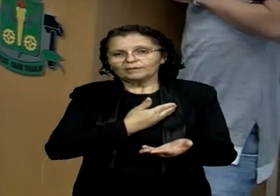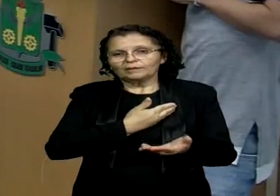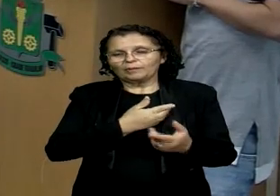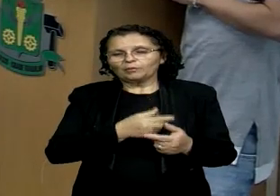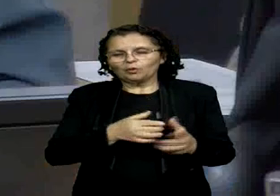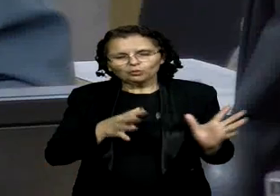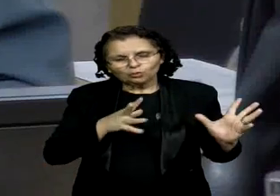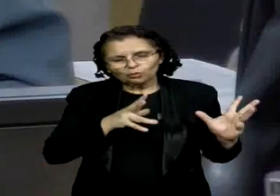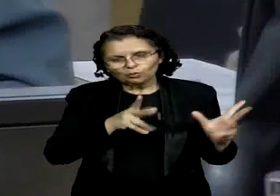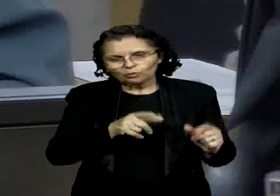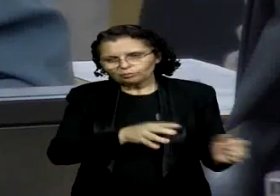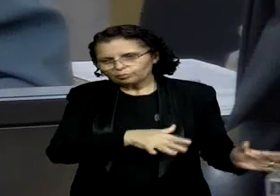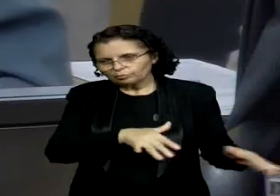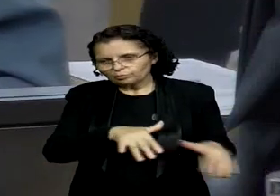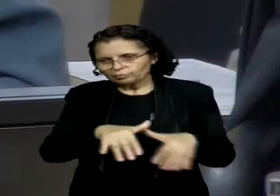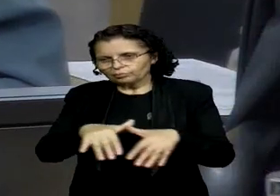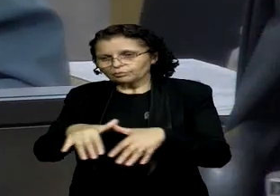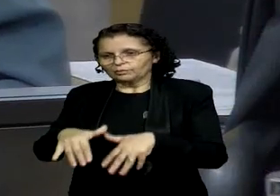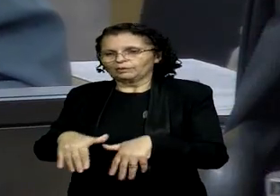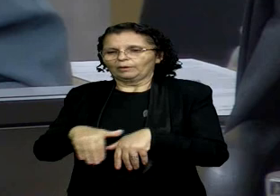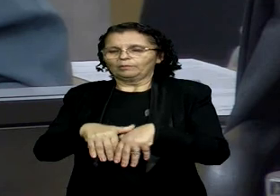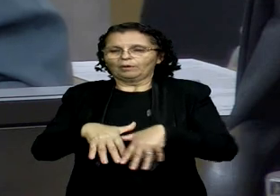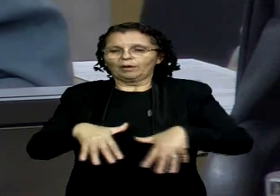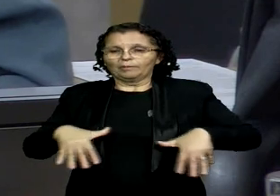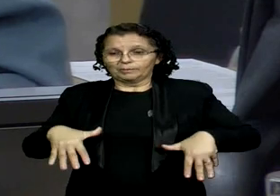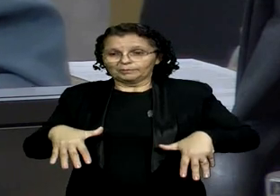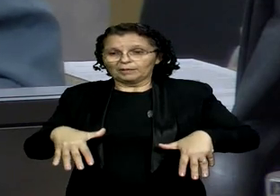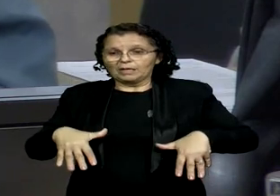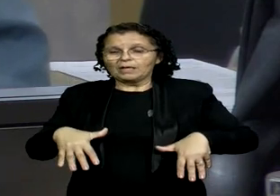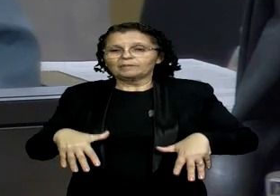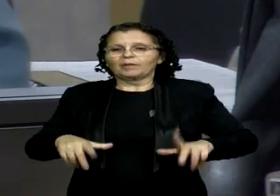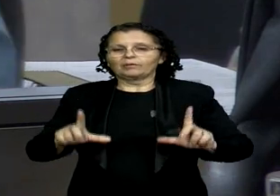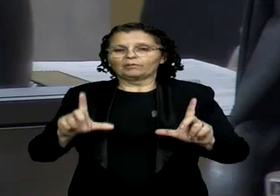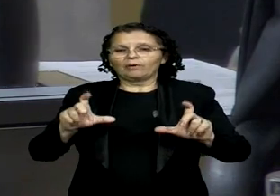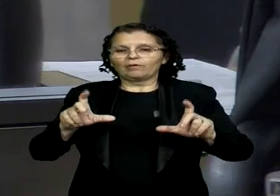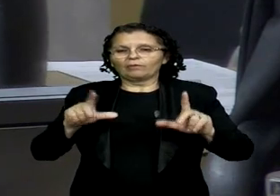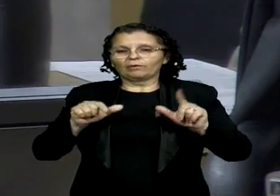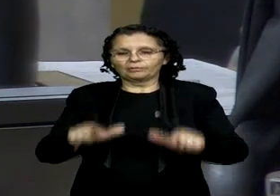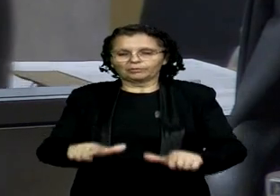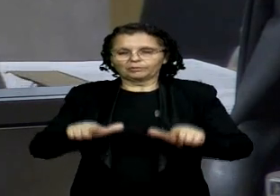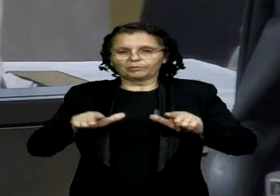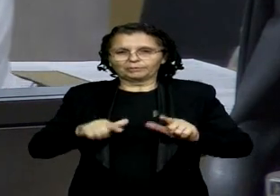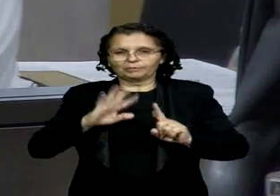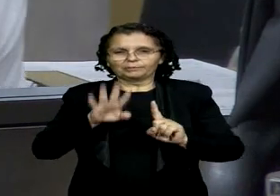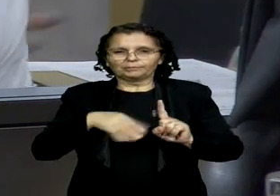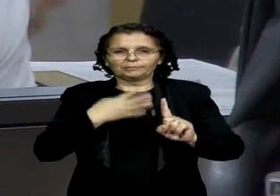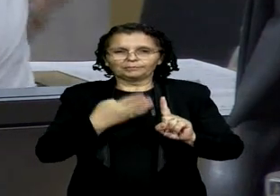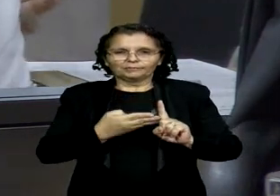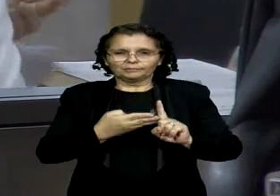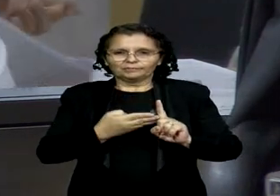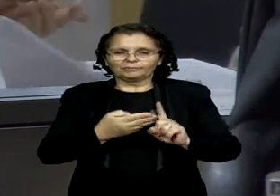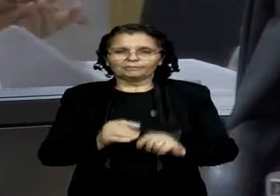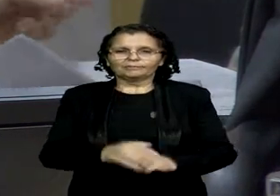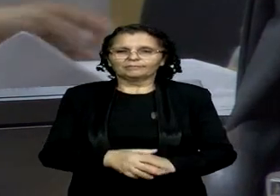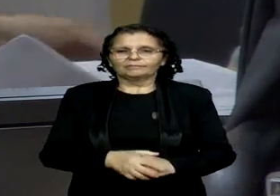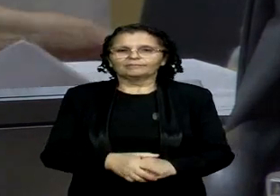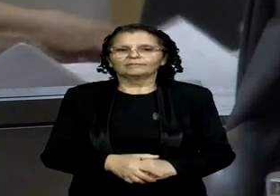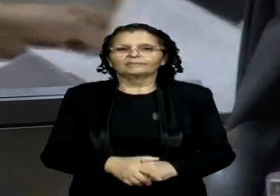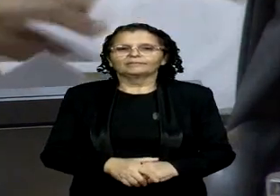assessores, estão todos convidados para vir aqui à frente do plenário para poder tirar uma foto. Se o presidente pediu, está feito.